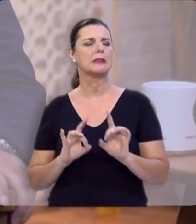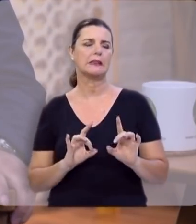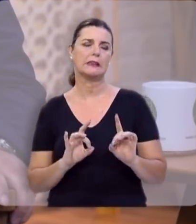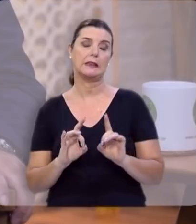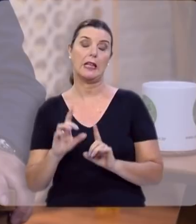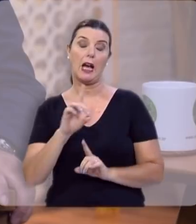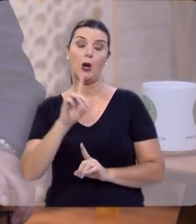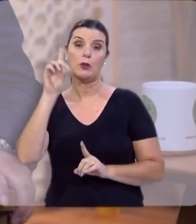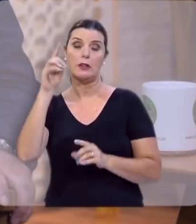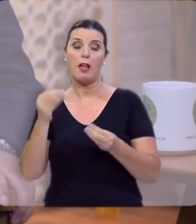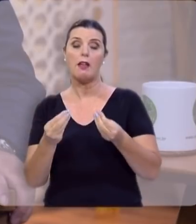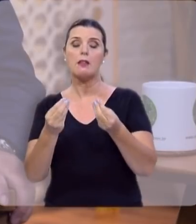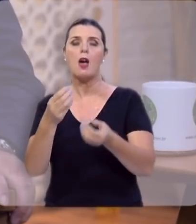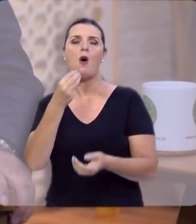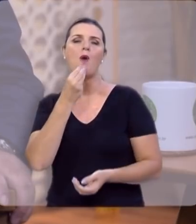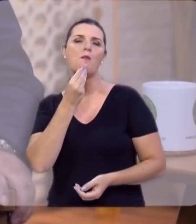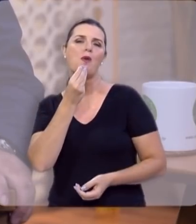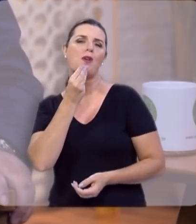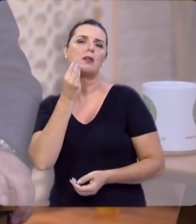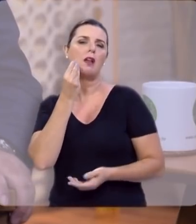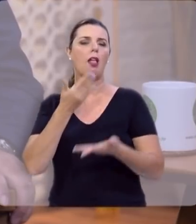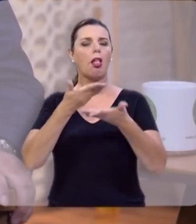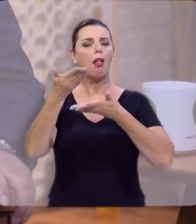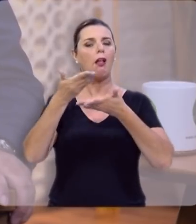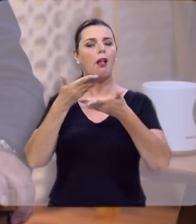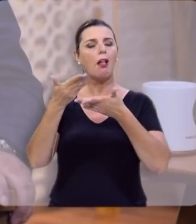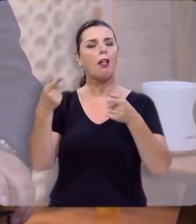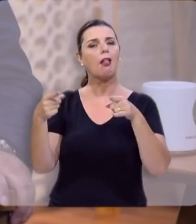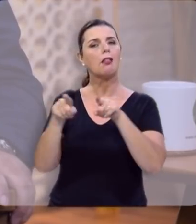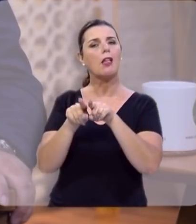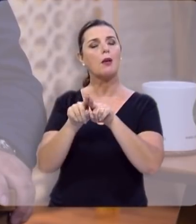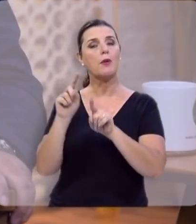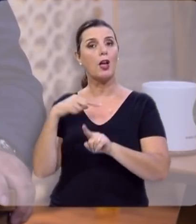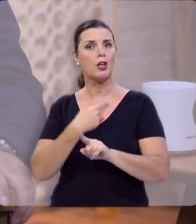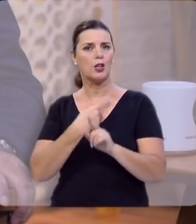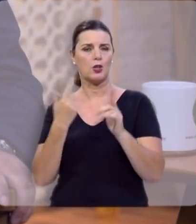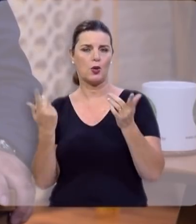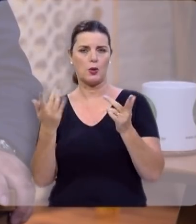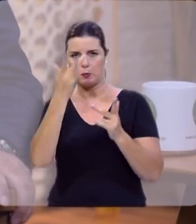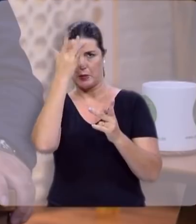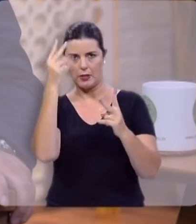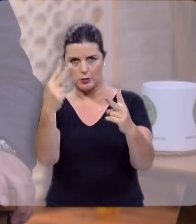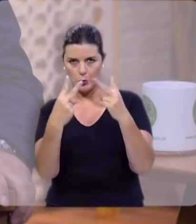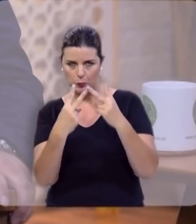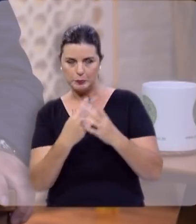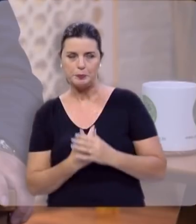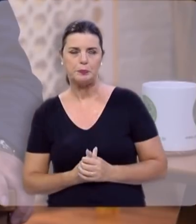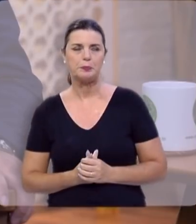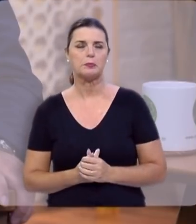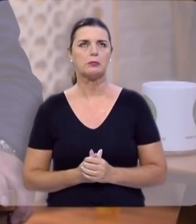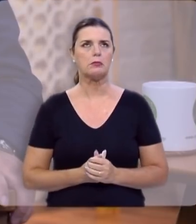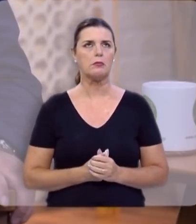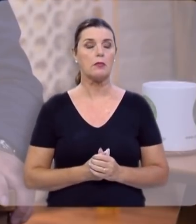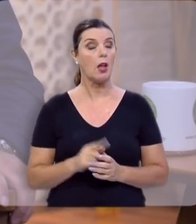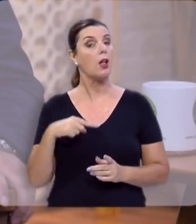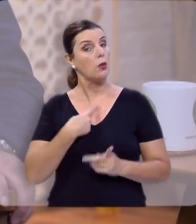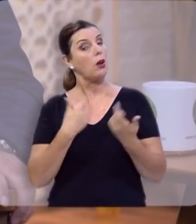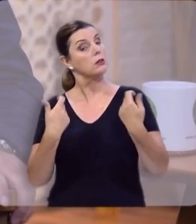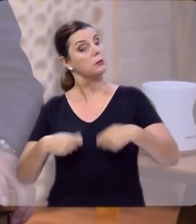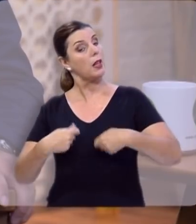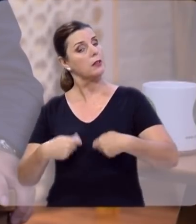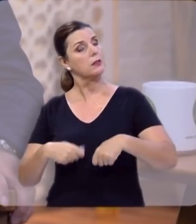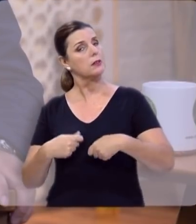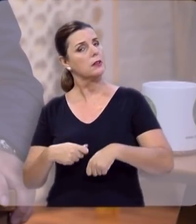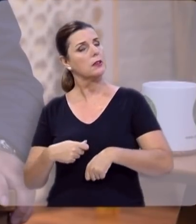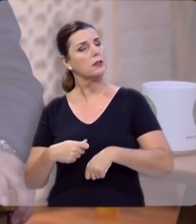onde Deus nos dá a oportunidade de compartilhar também com os nossos telespectadores. E nós precisamos, meu